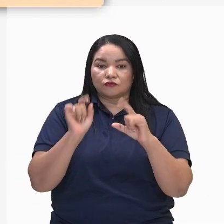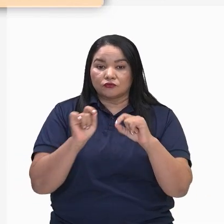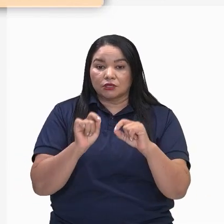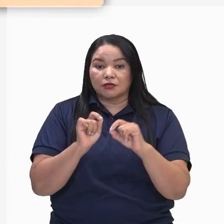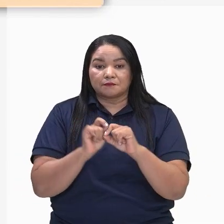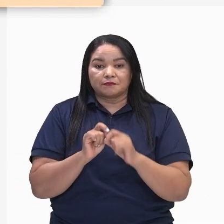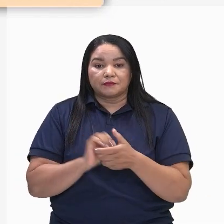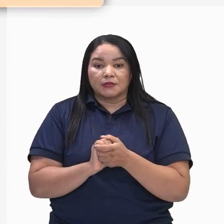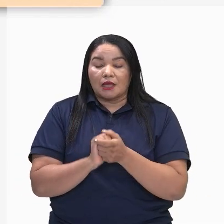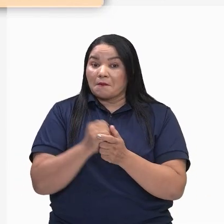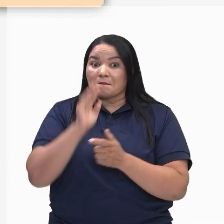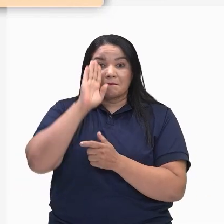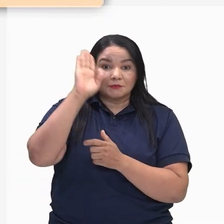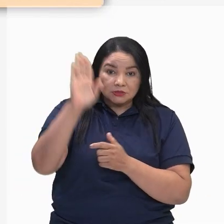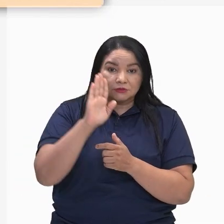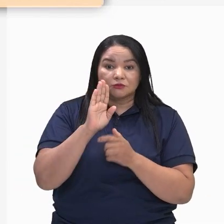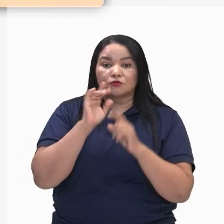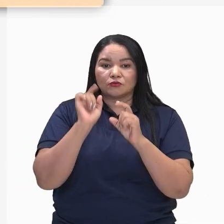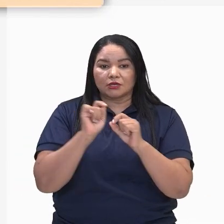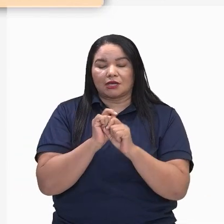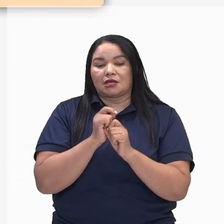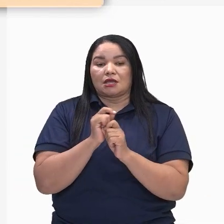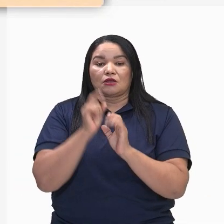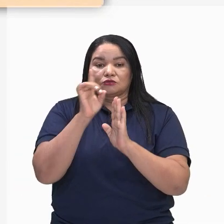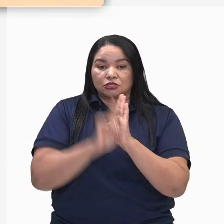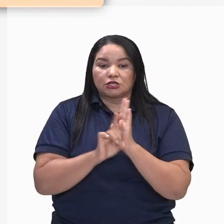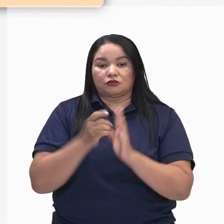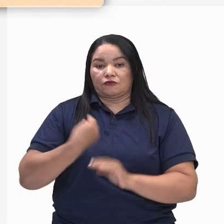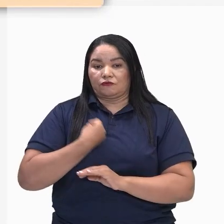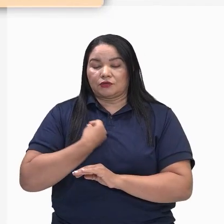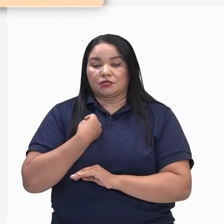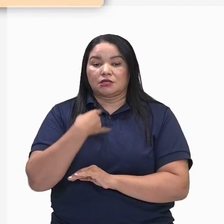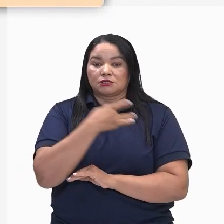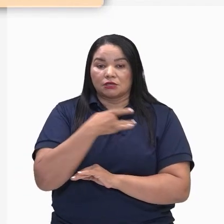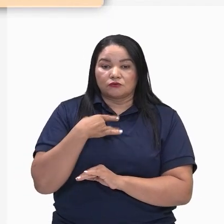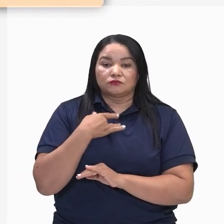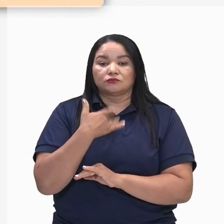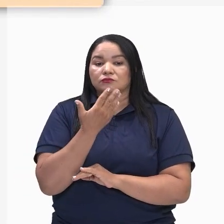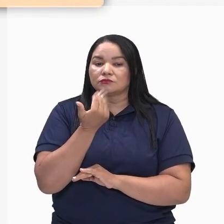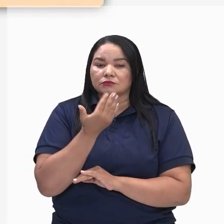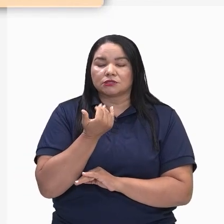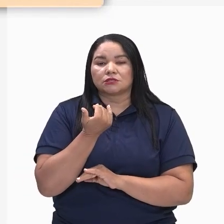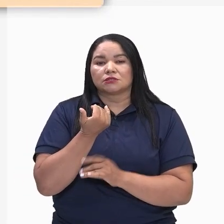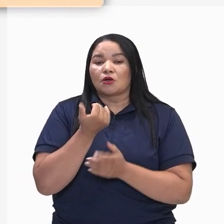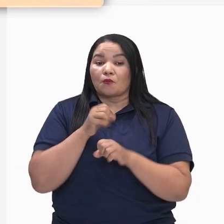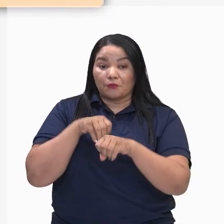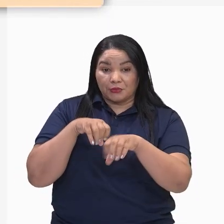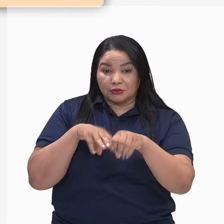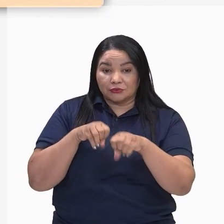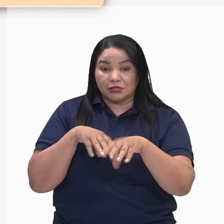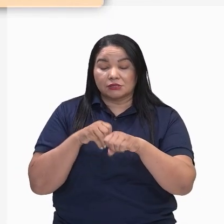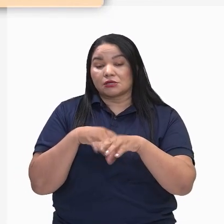absoluta prioridade, o direito à vida, à saúde, à alimentação, à